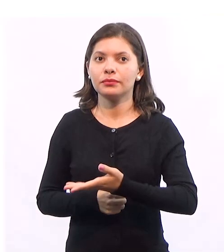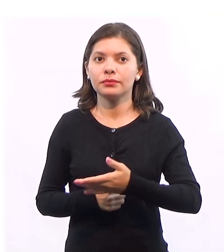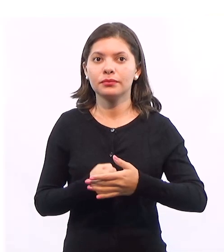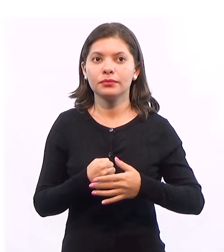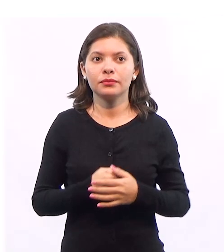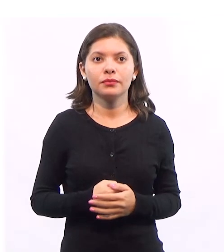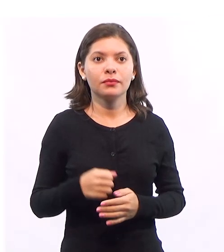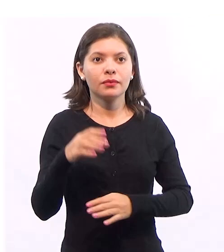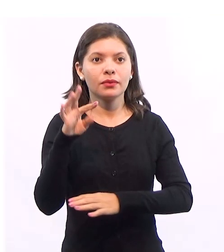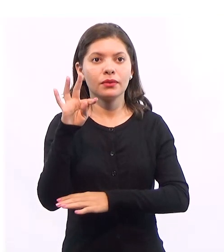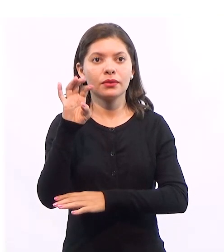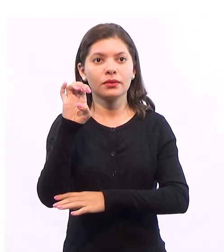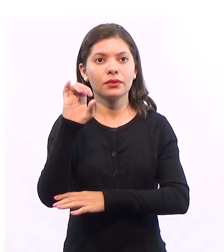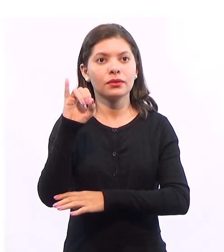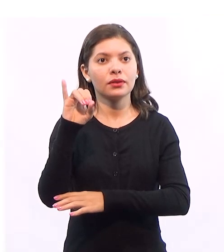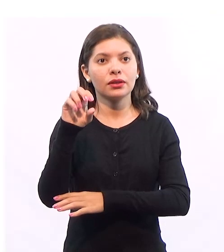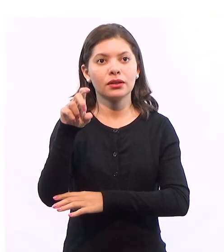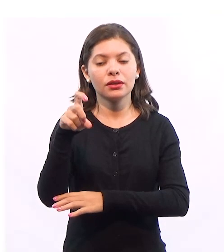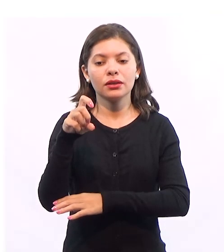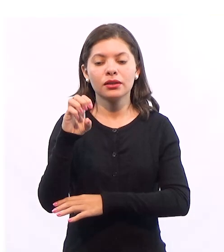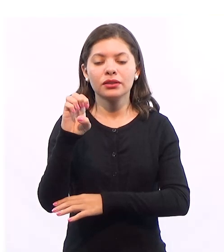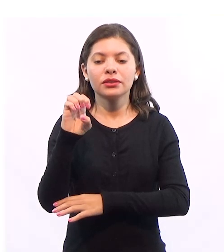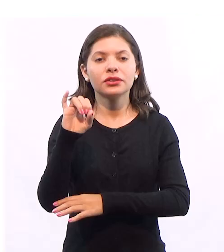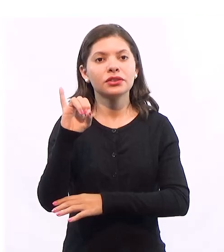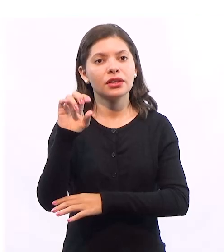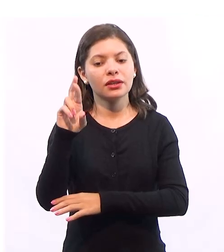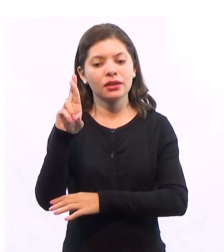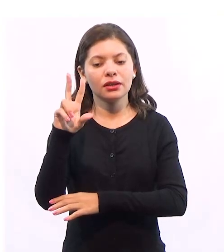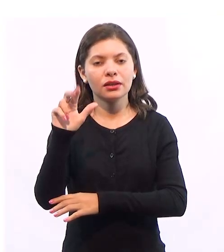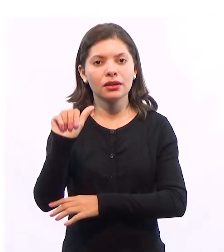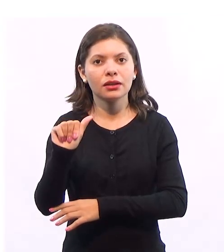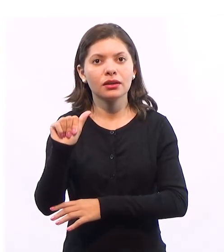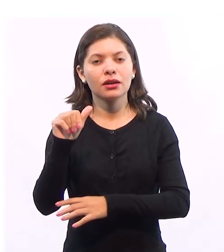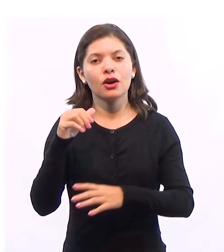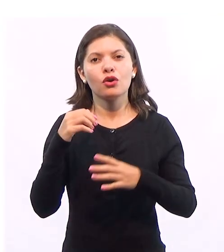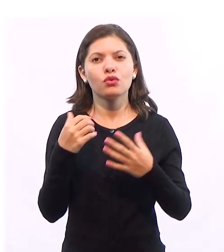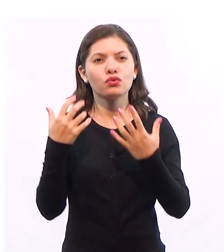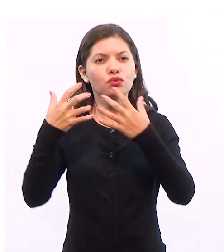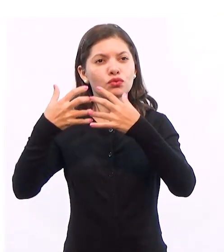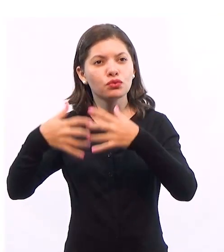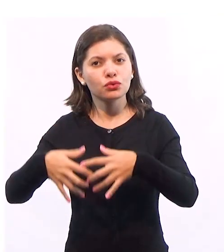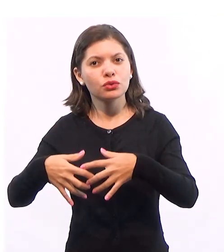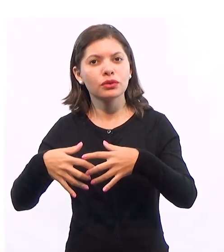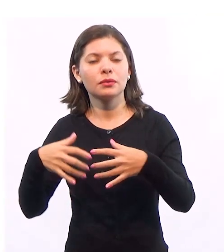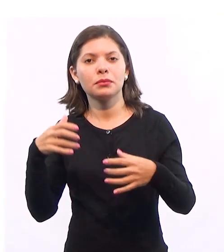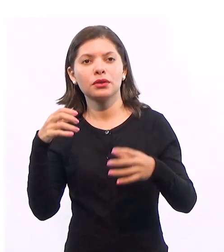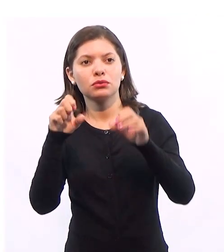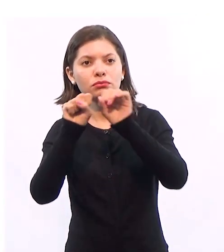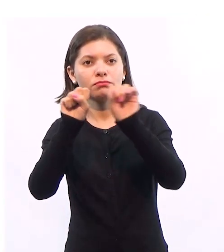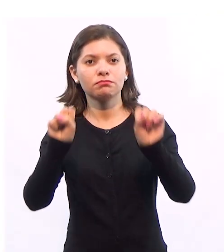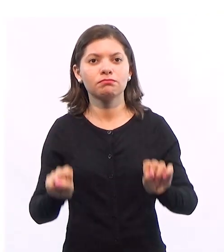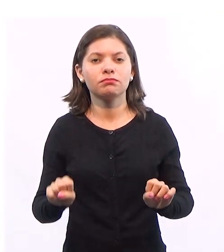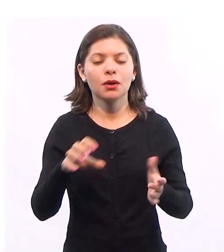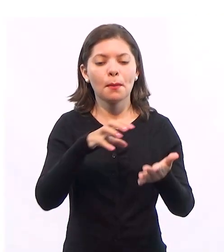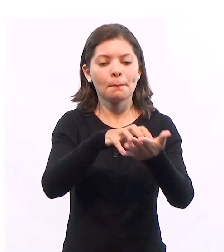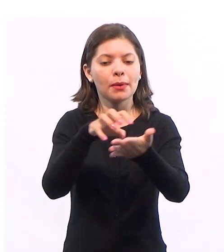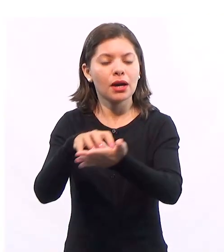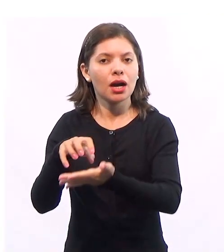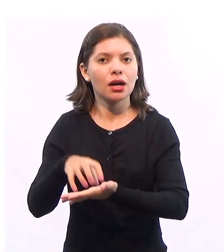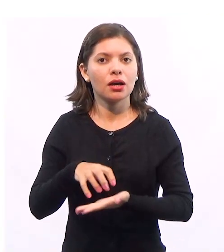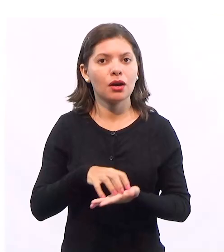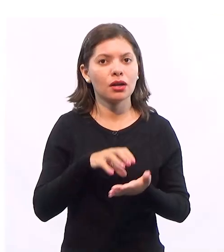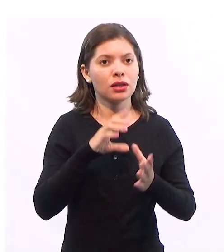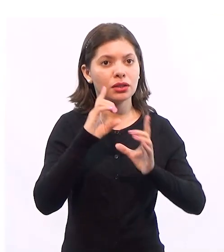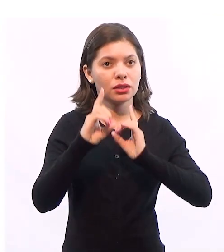ó. Segundo Teixeira, o funcionamento do sistema organizacional está baseado num processo dinâmico